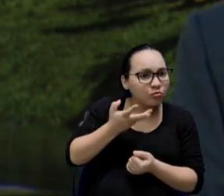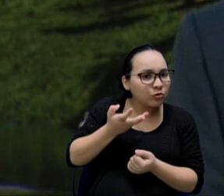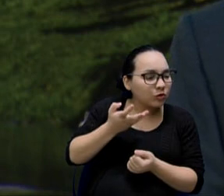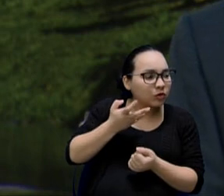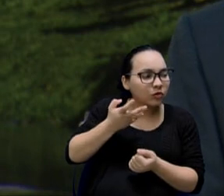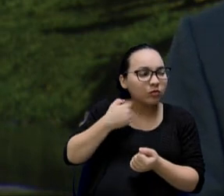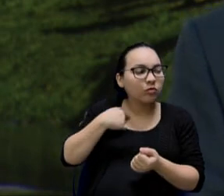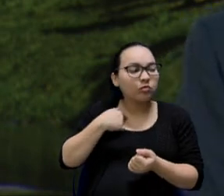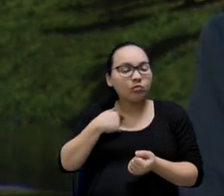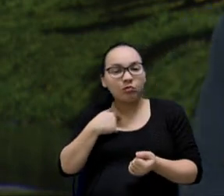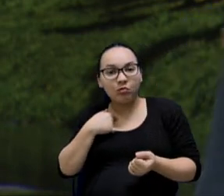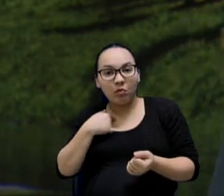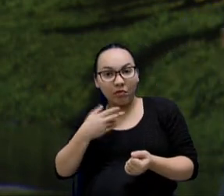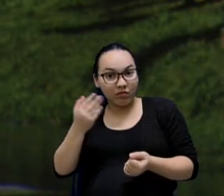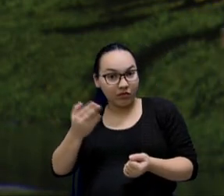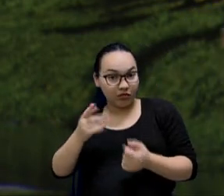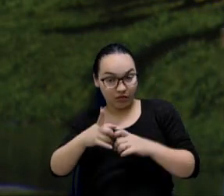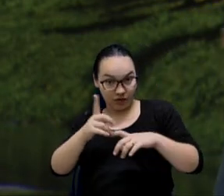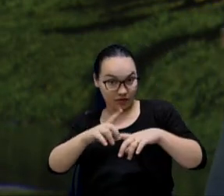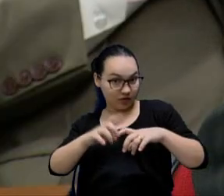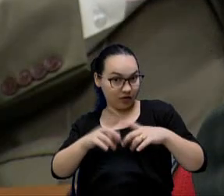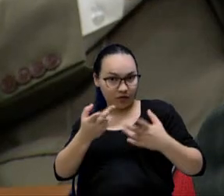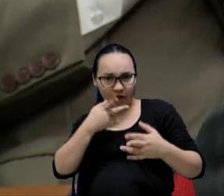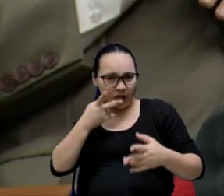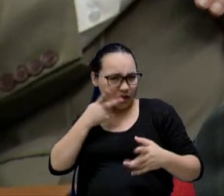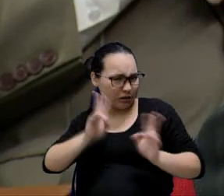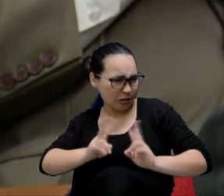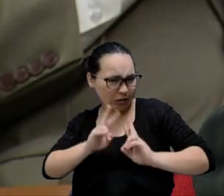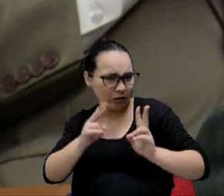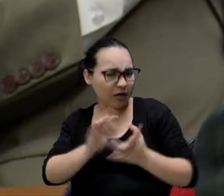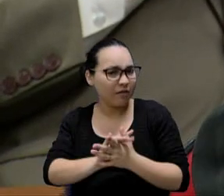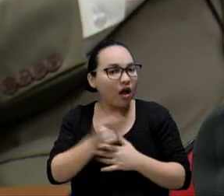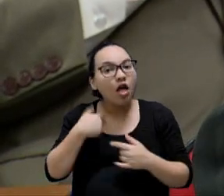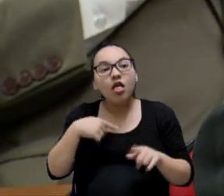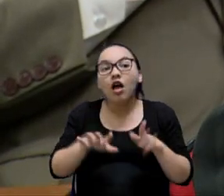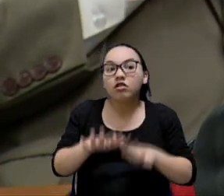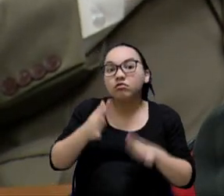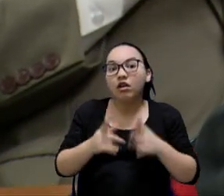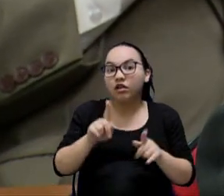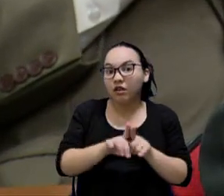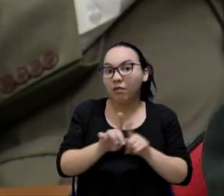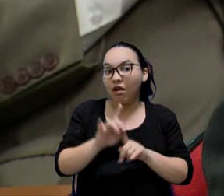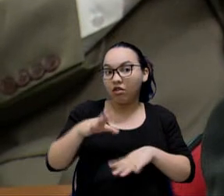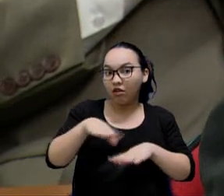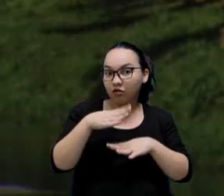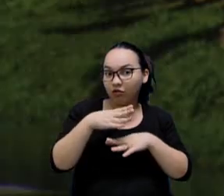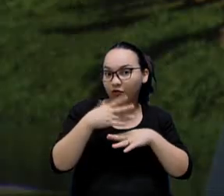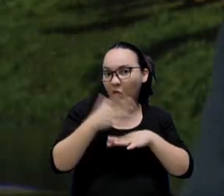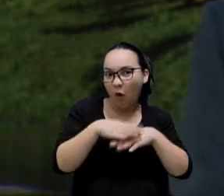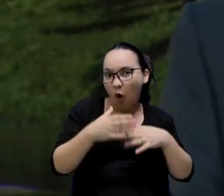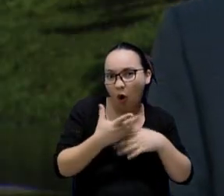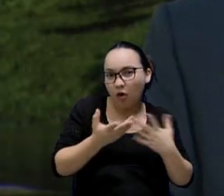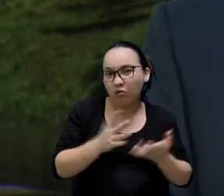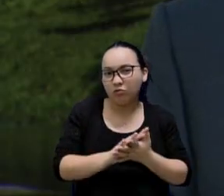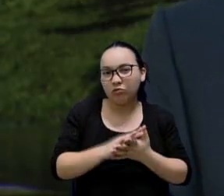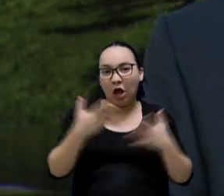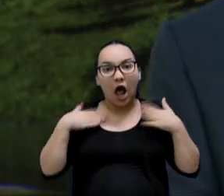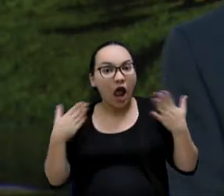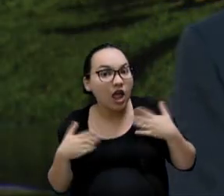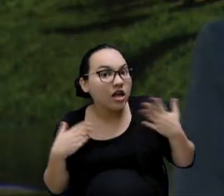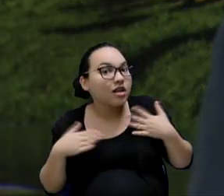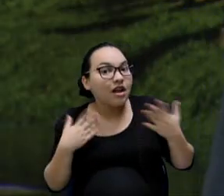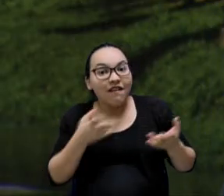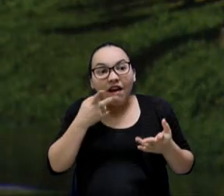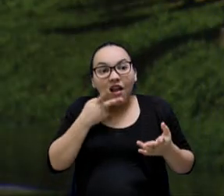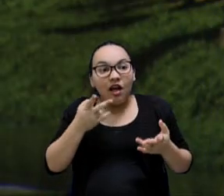na faculdade de medicina, que ele falava sempre isso, às vezes até das notas, né? Ele, com alguma alegria, ele vinha